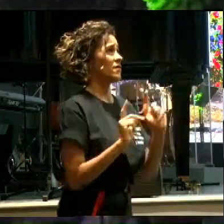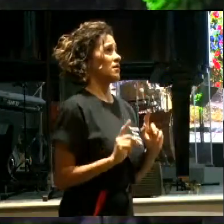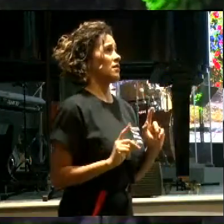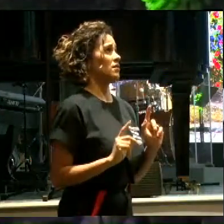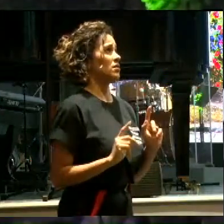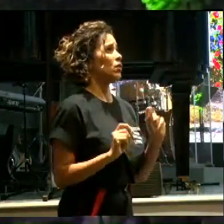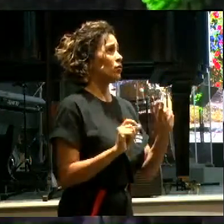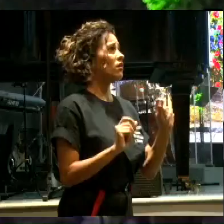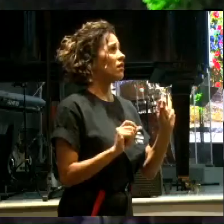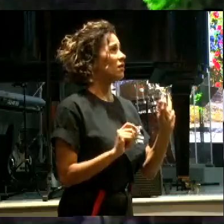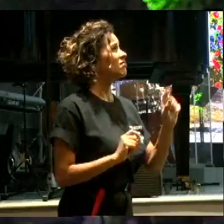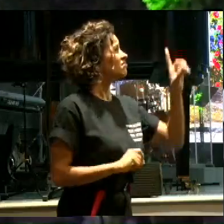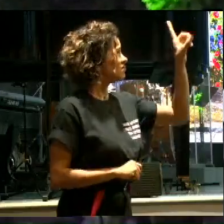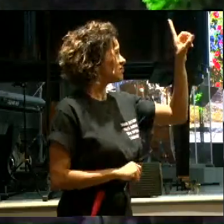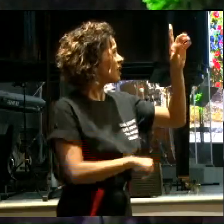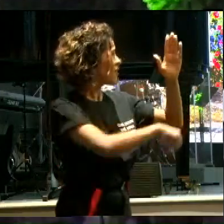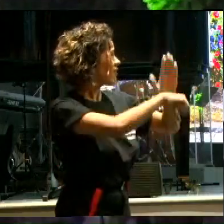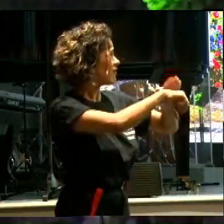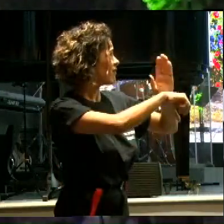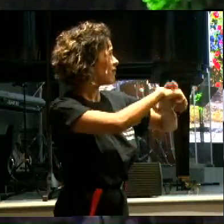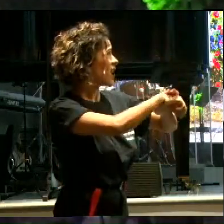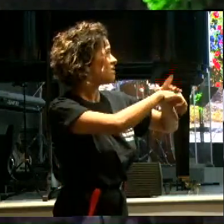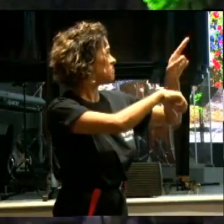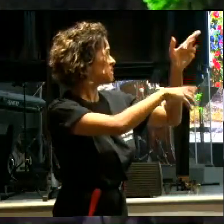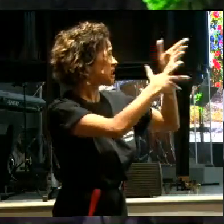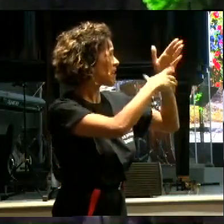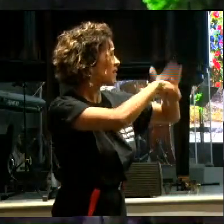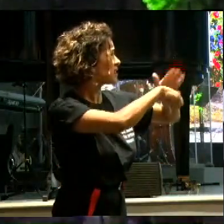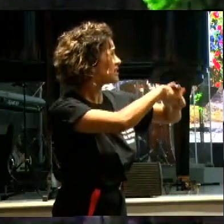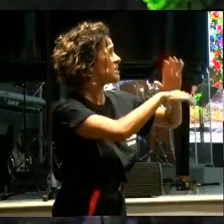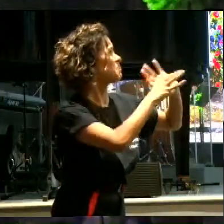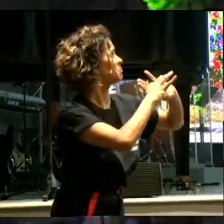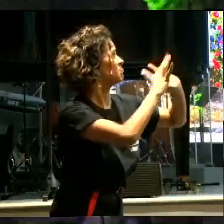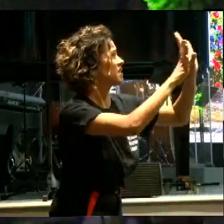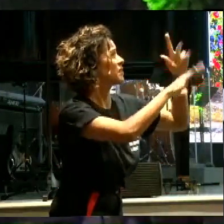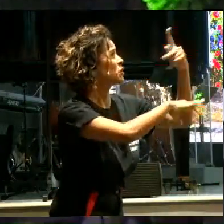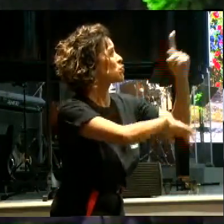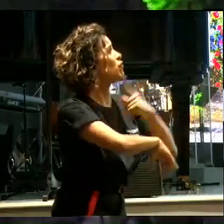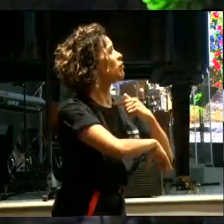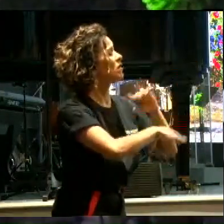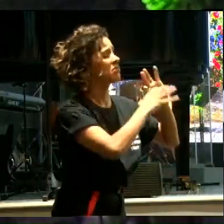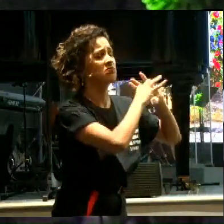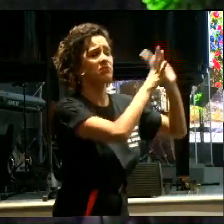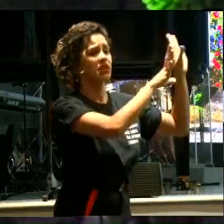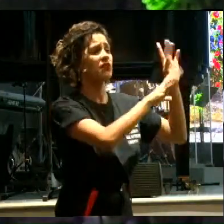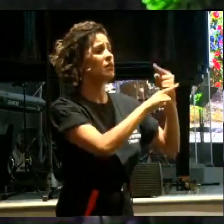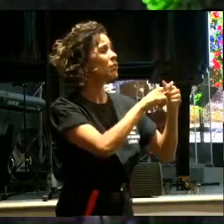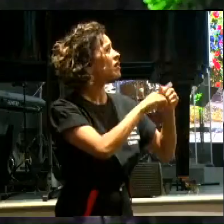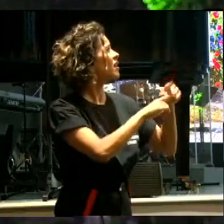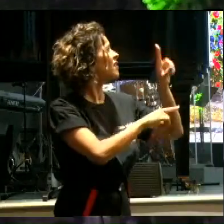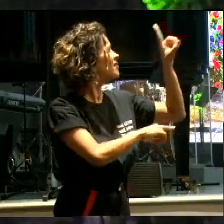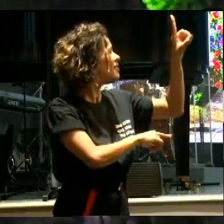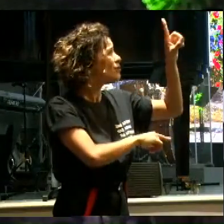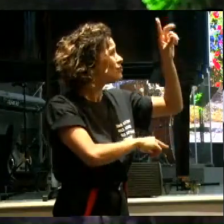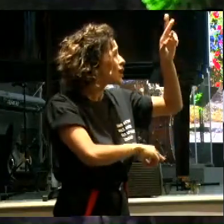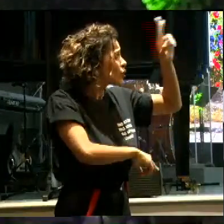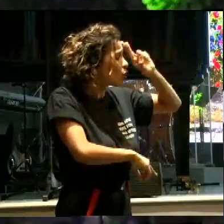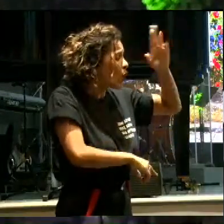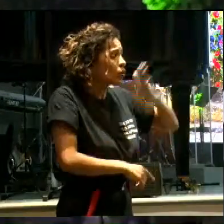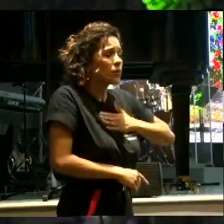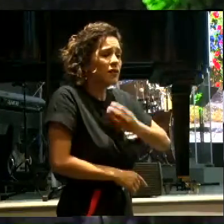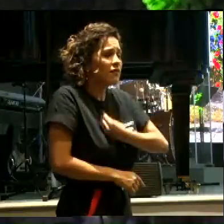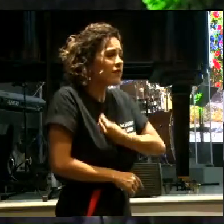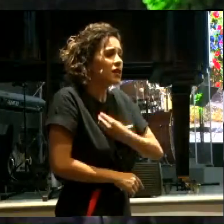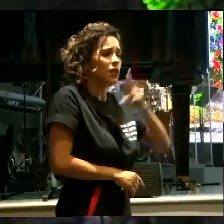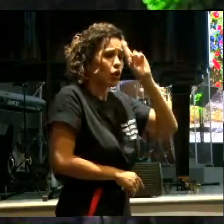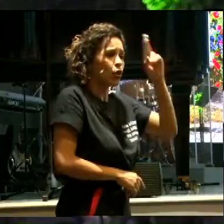Senhor faz o que o Senhor achar melhor, porque ela é tua e eu sou tua. Sabe aquela oração sincera, de dentro